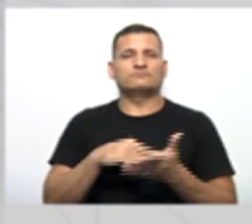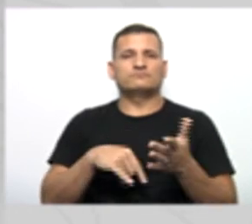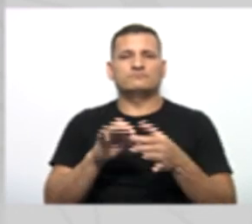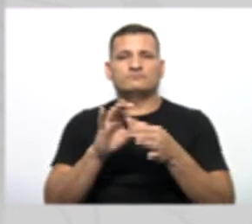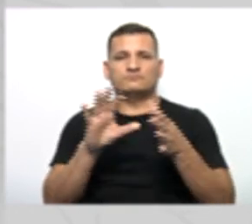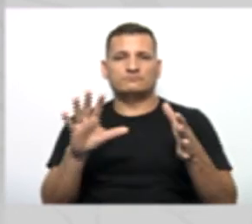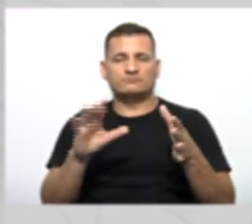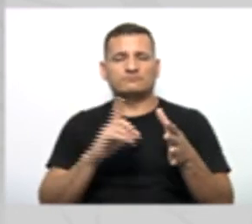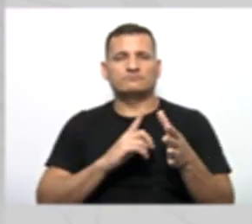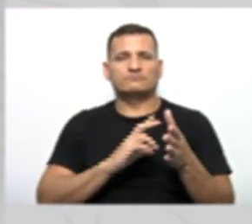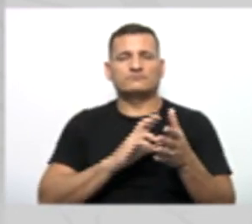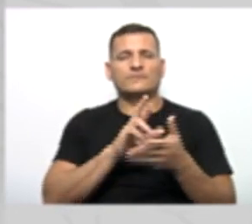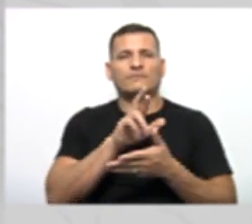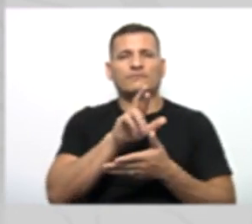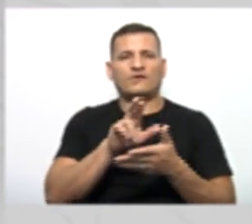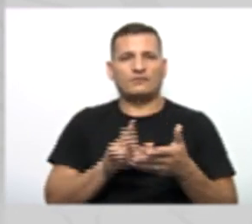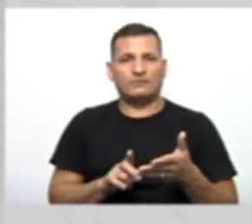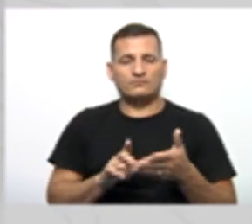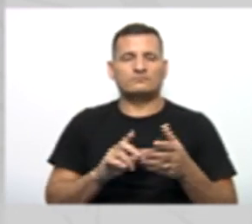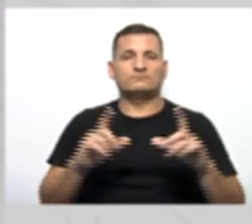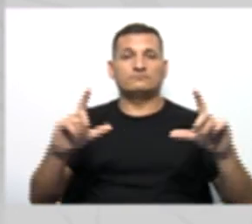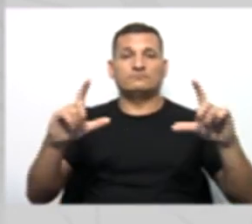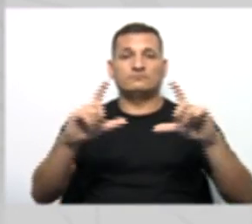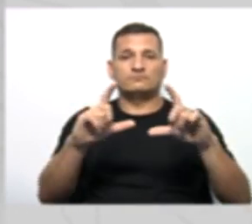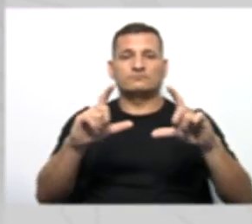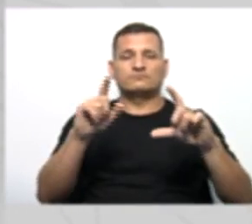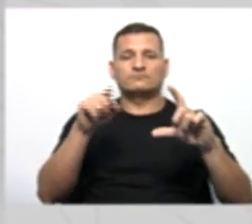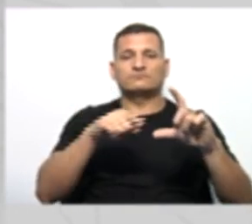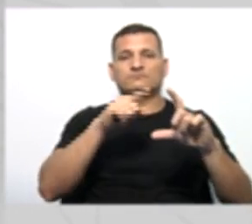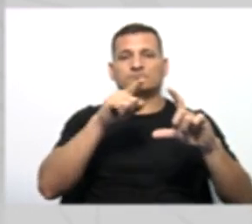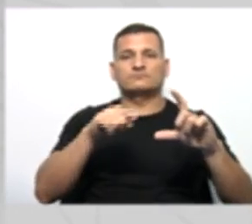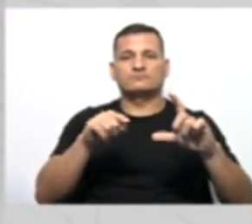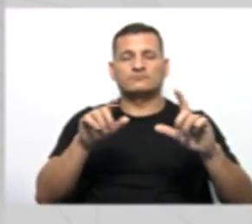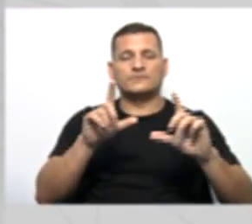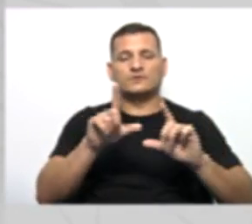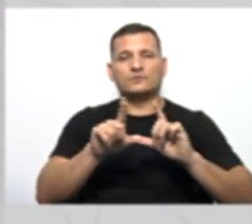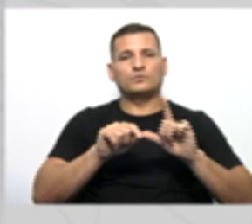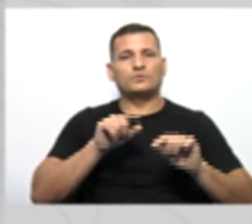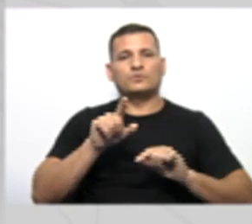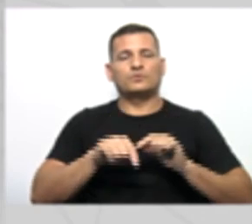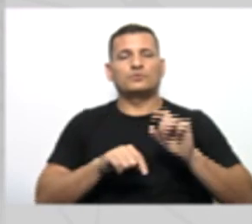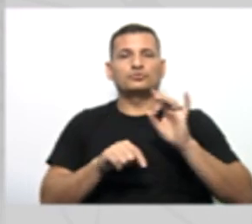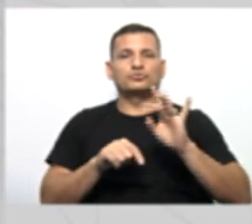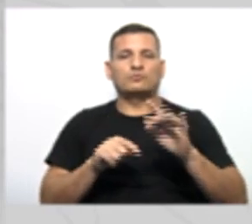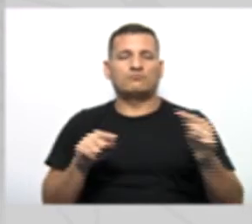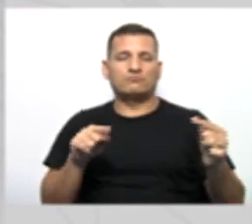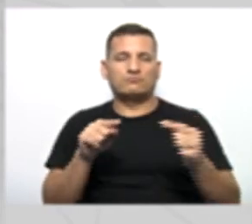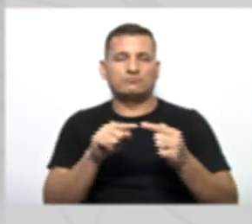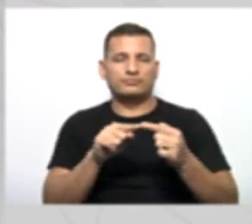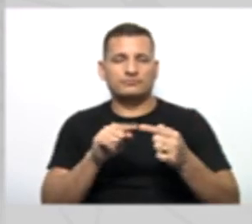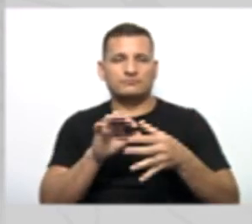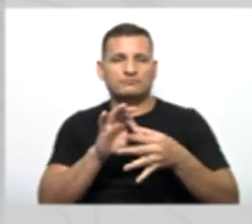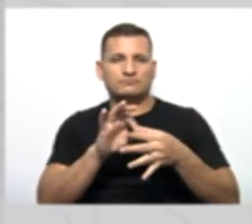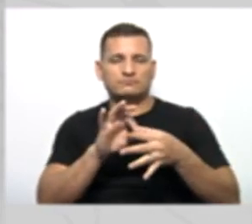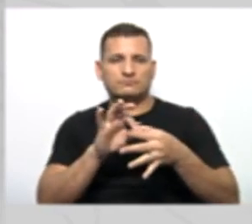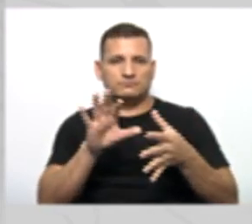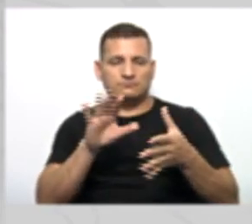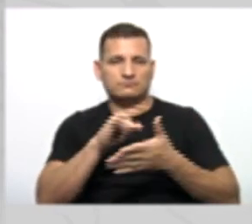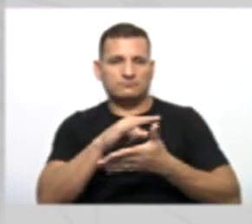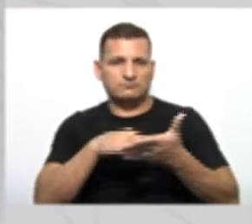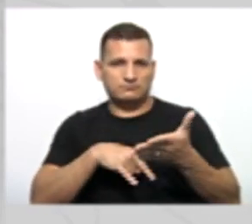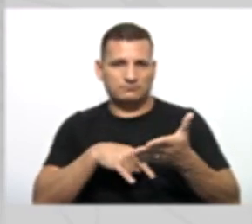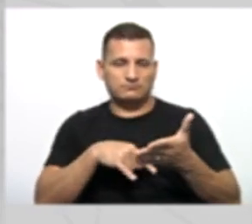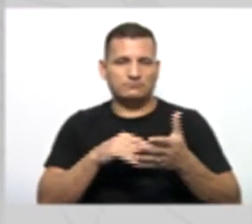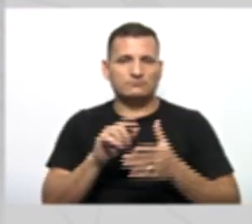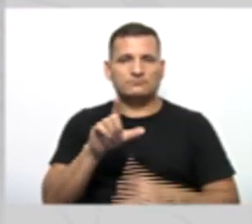e aí o aluno deveria assinalar somente aquelas respostas que ele acha que existem realmente. E aqui